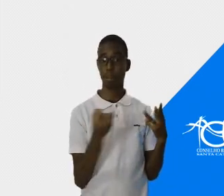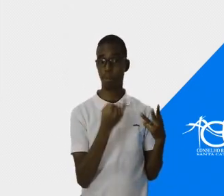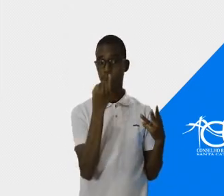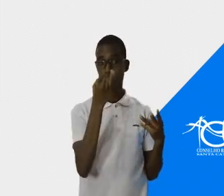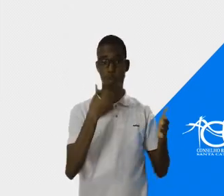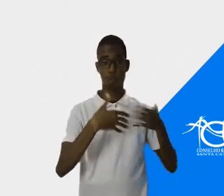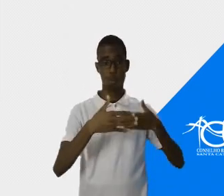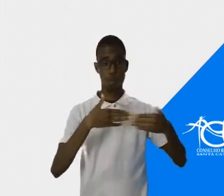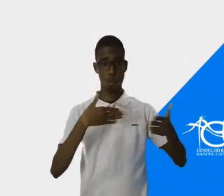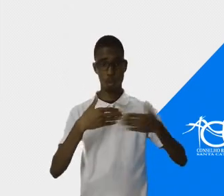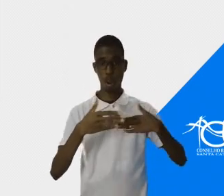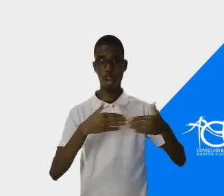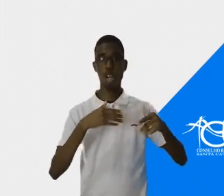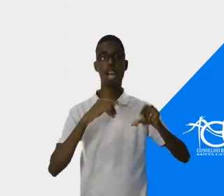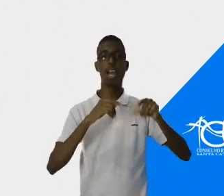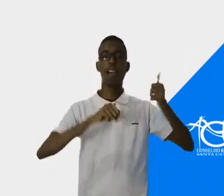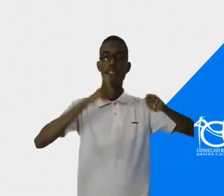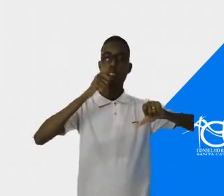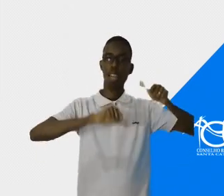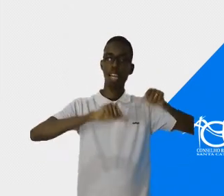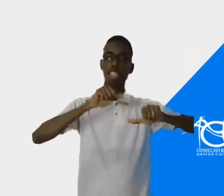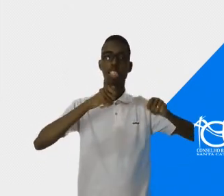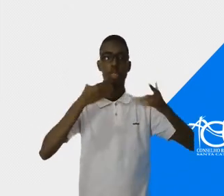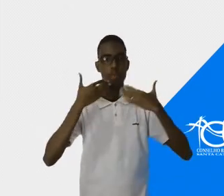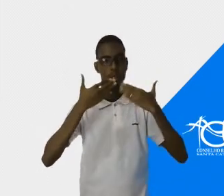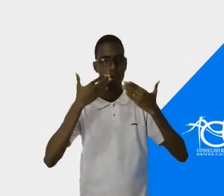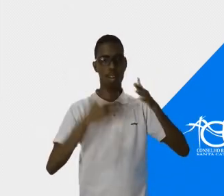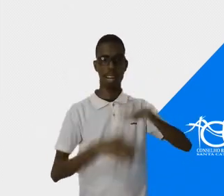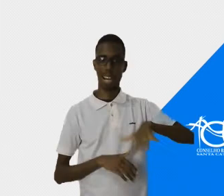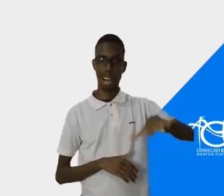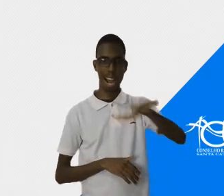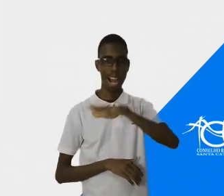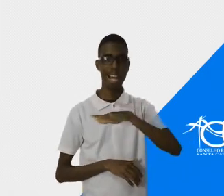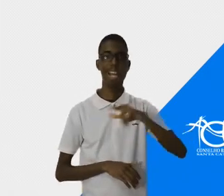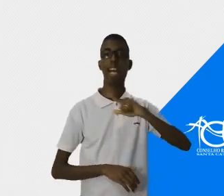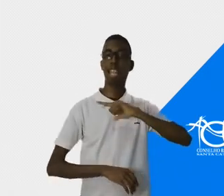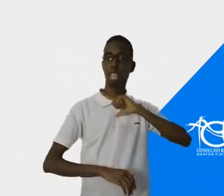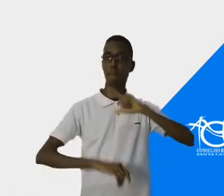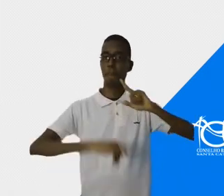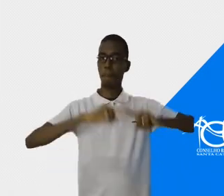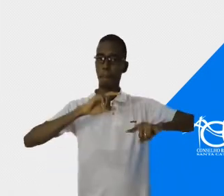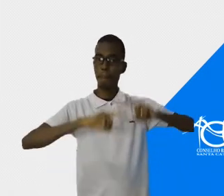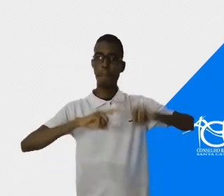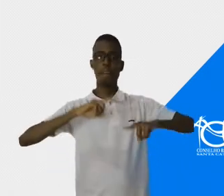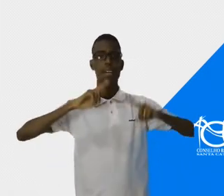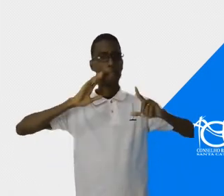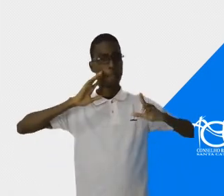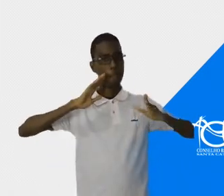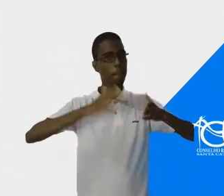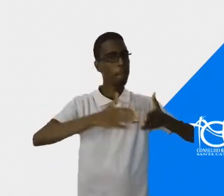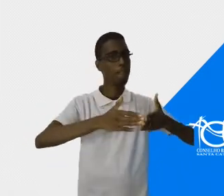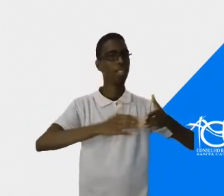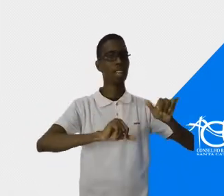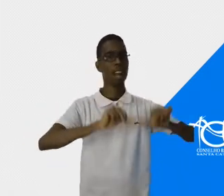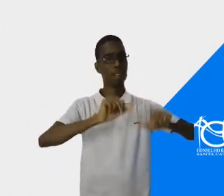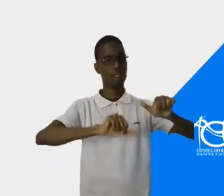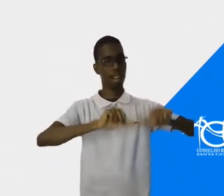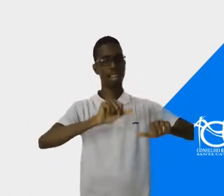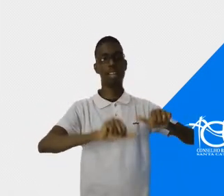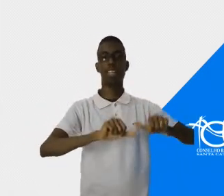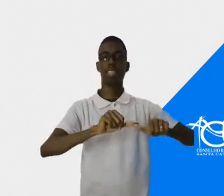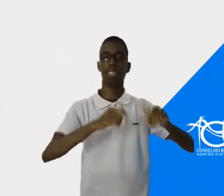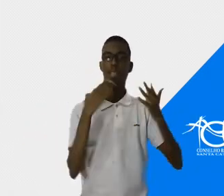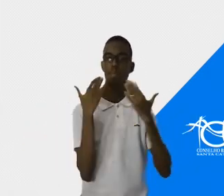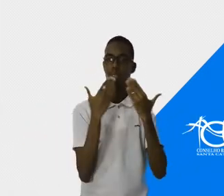aplicação da avaliação psicológica, há procedimentos e instrumentos específicos de avaliação psicológica. Então, instrumentos ou procedimentos